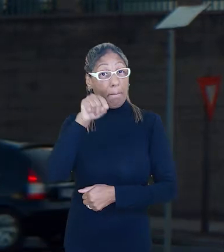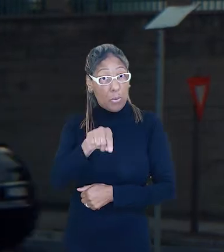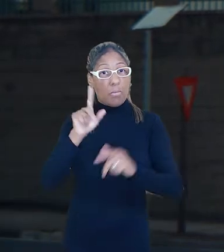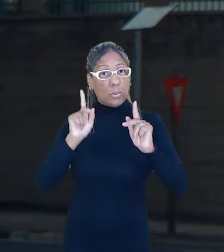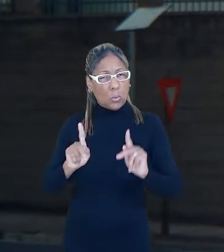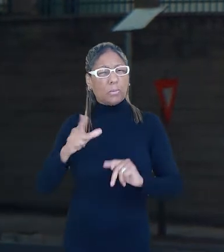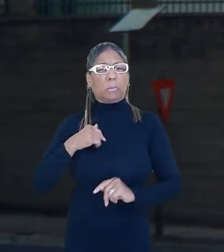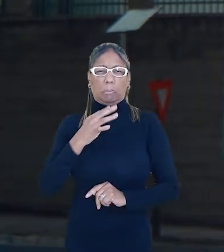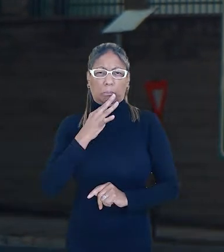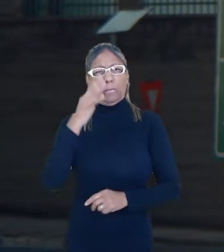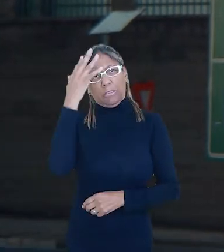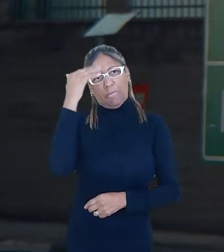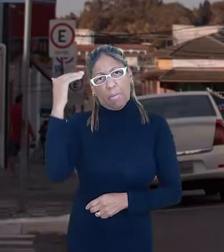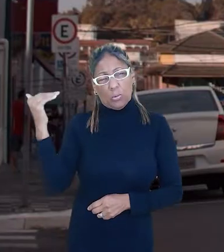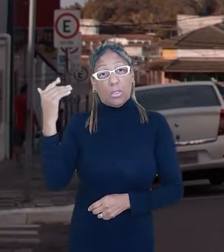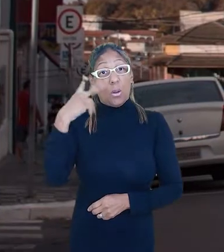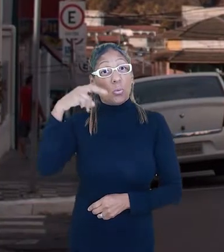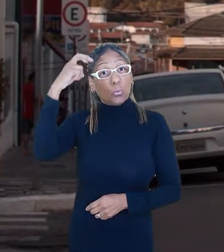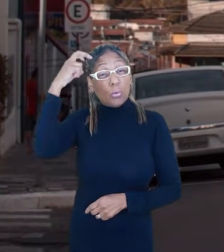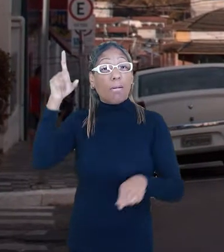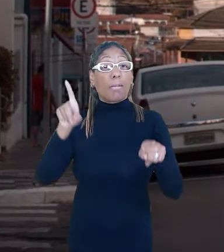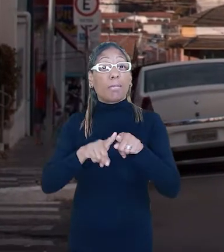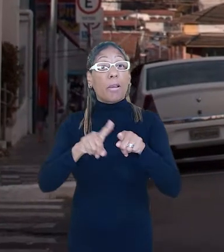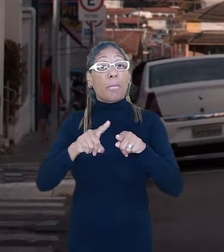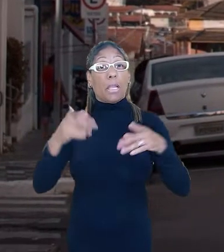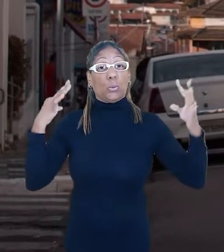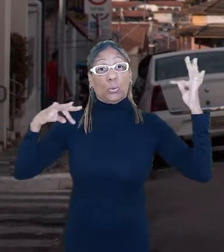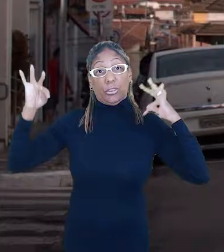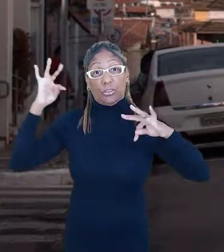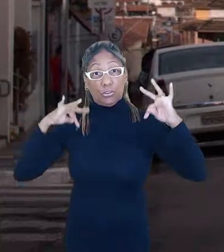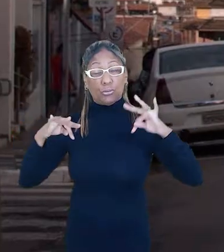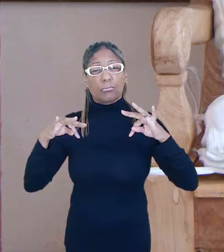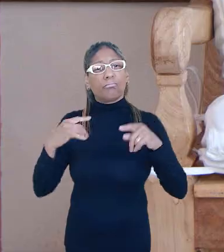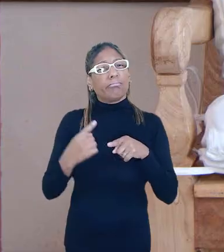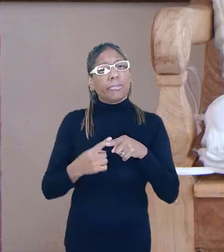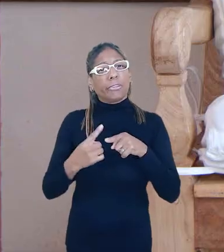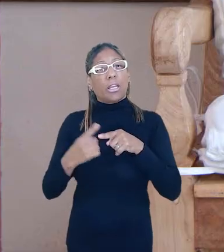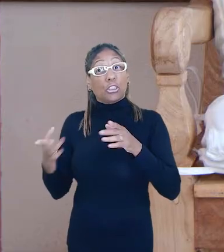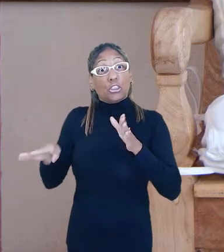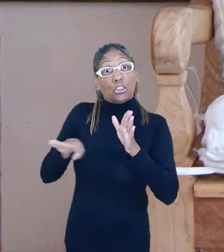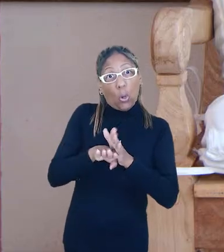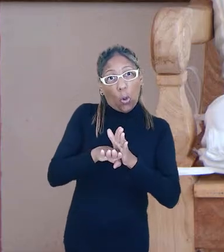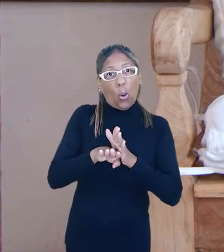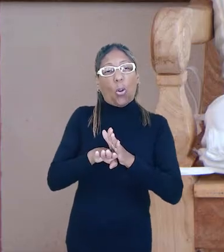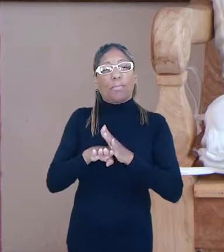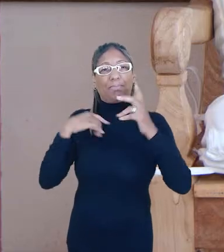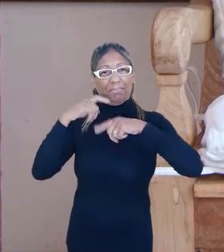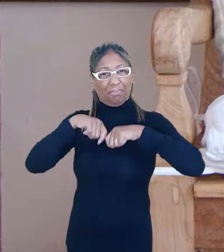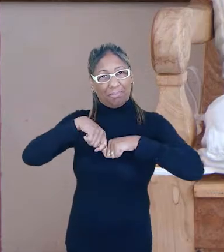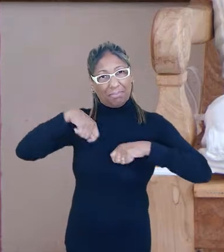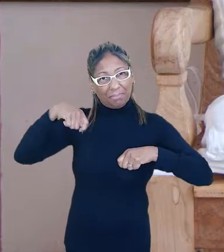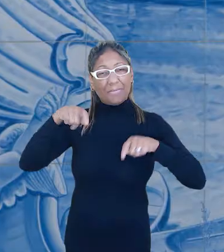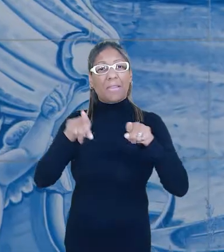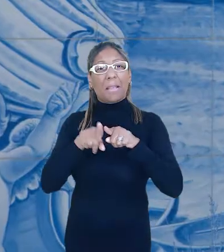habitantes e é bastante conhecida, tanto culturalmente quanto turisticamente, pela chegada dos bandeirantes,